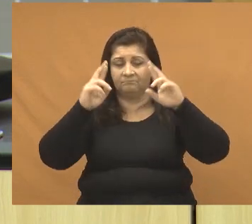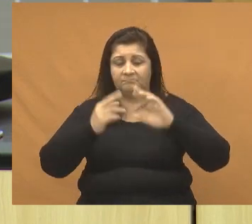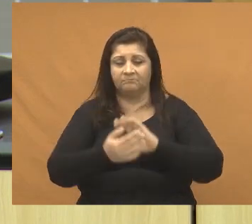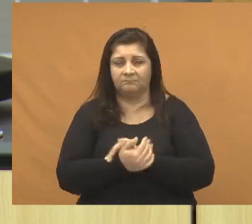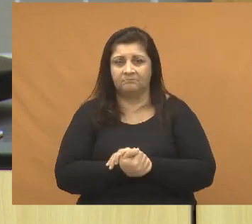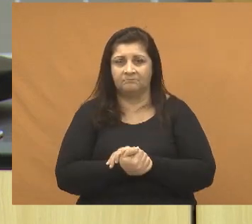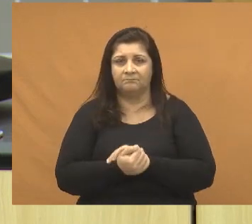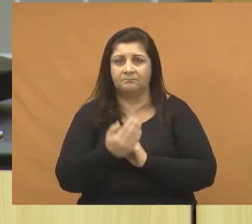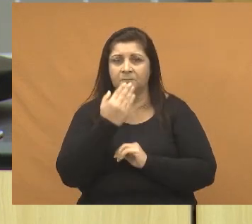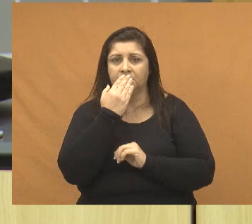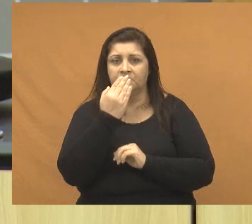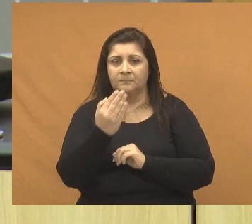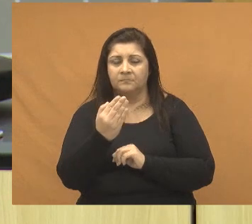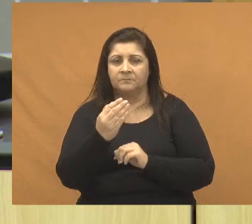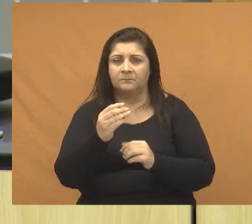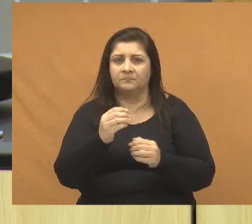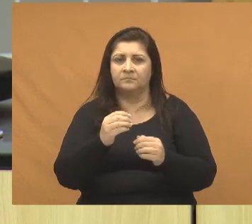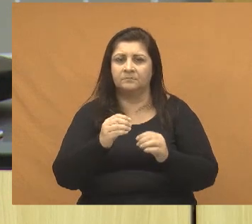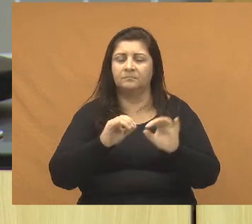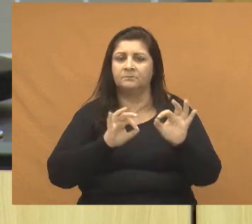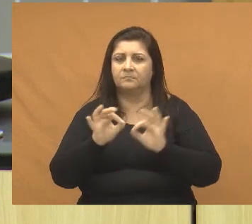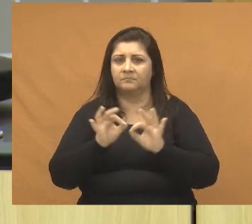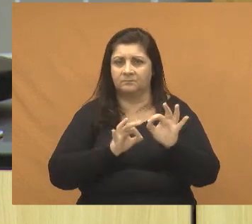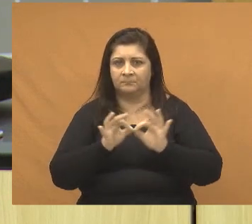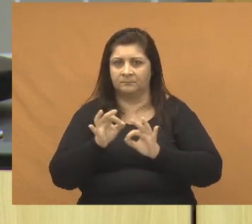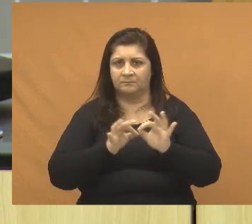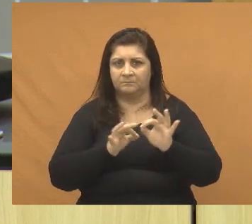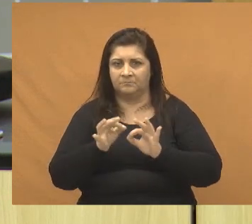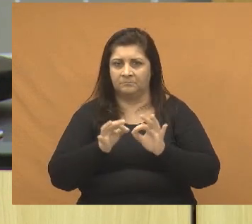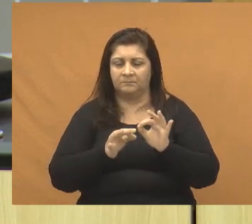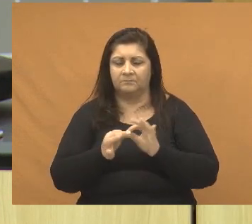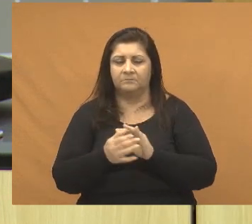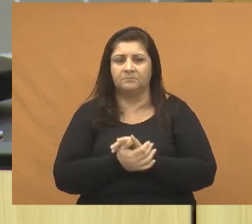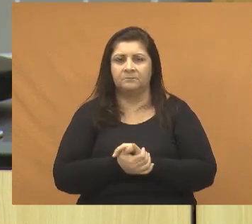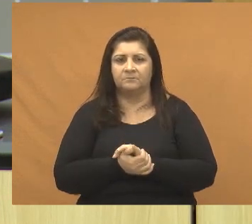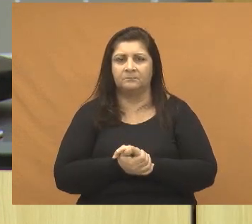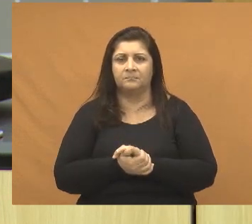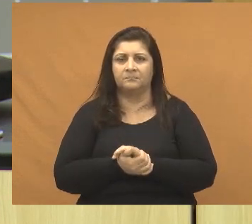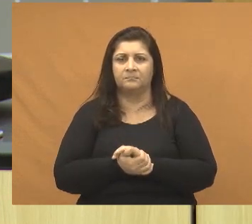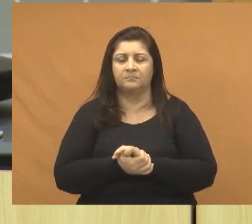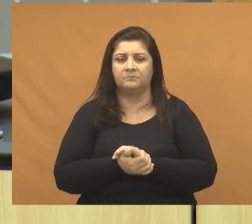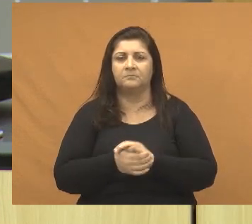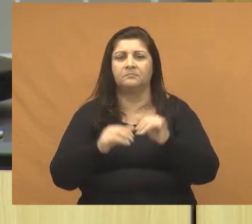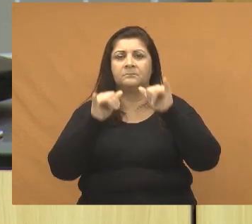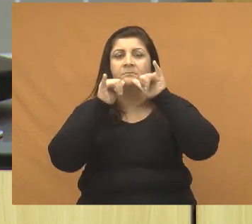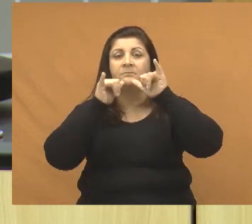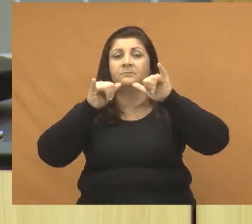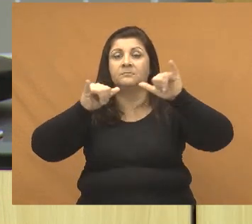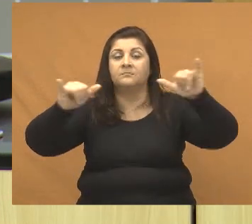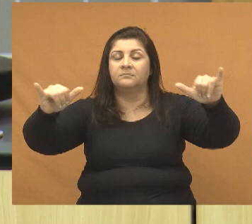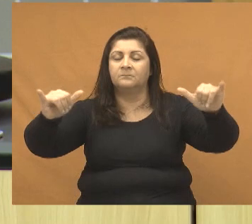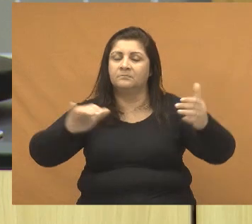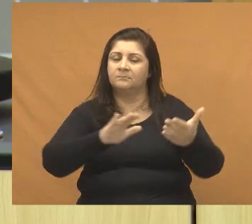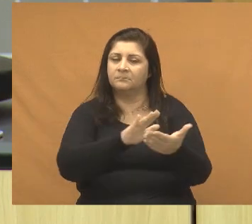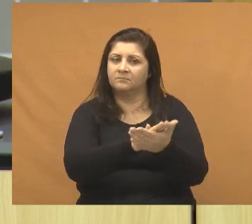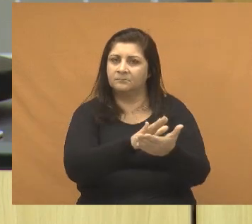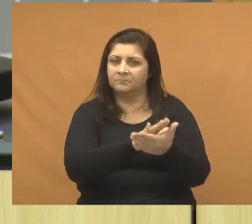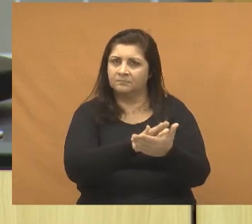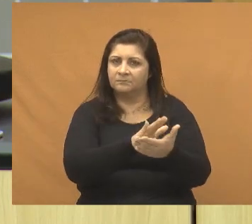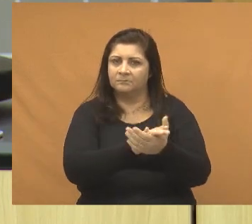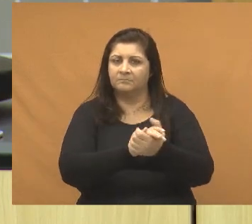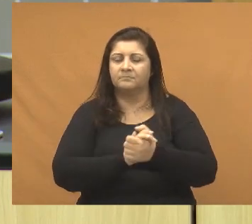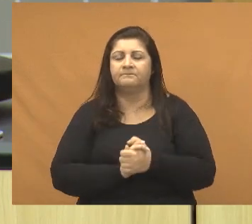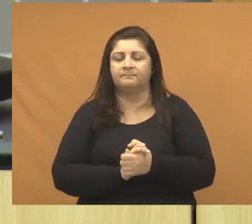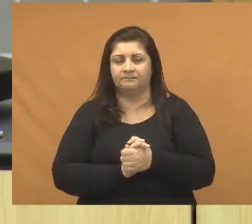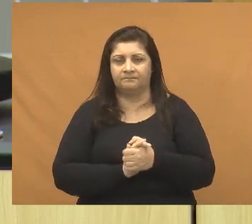respeitosamente, requeremos que sejam adotadas as providências habituais para a divulgação da